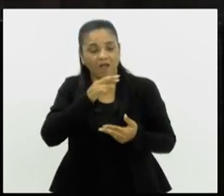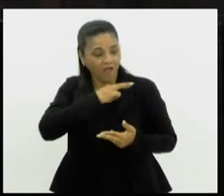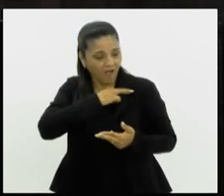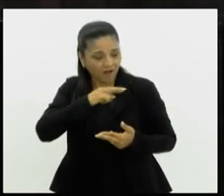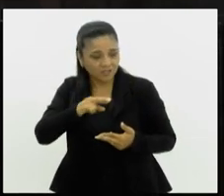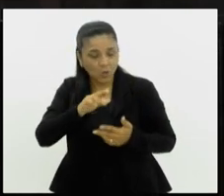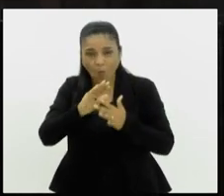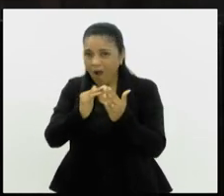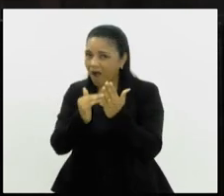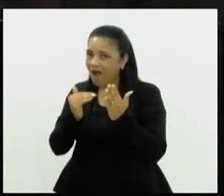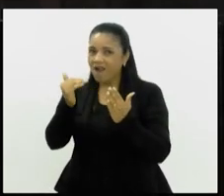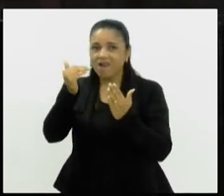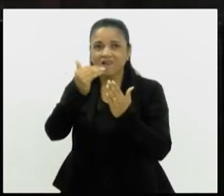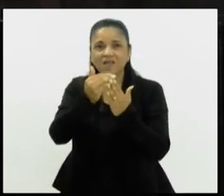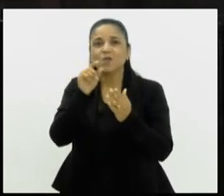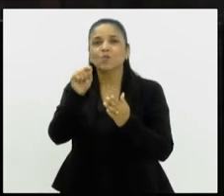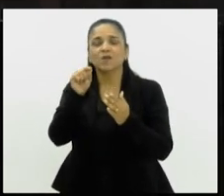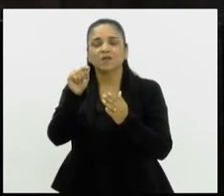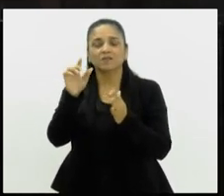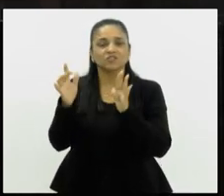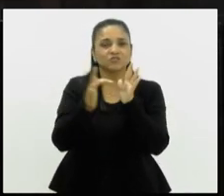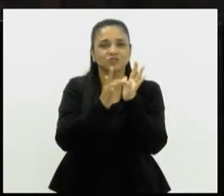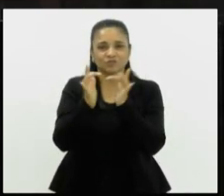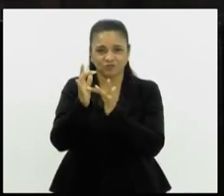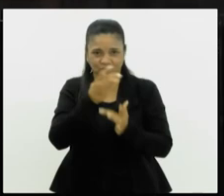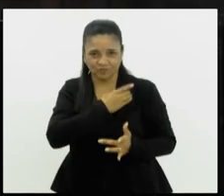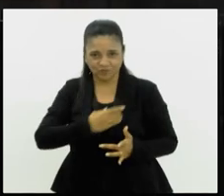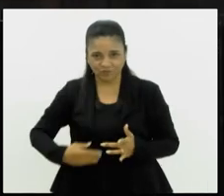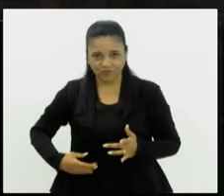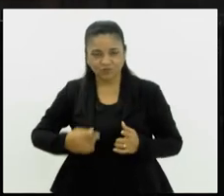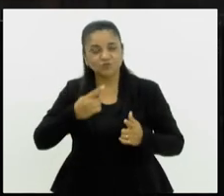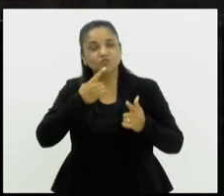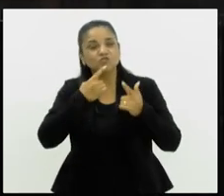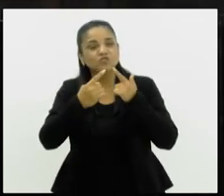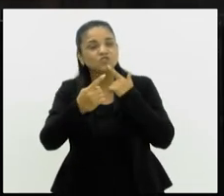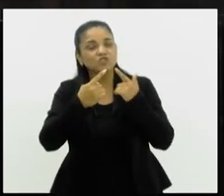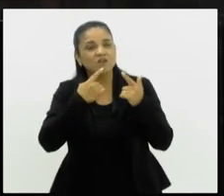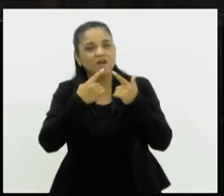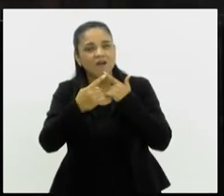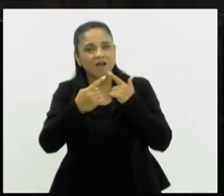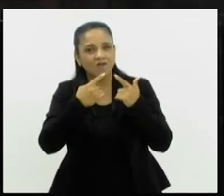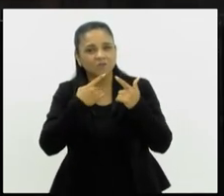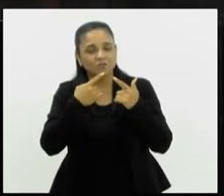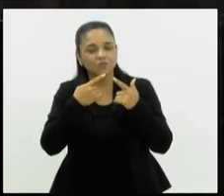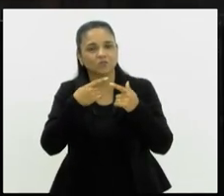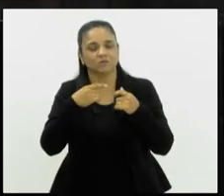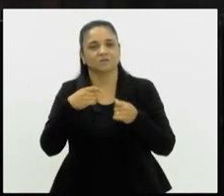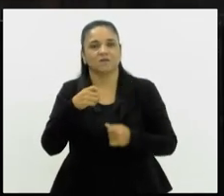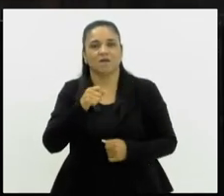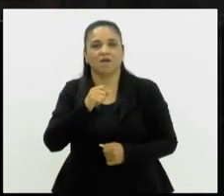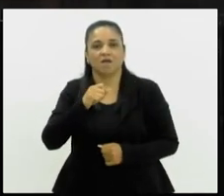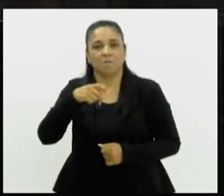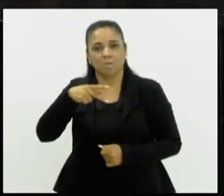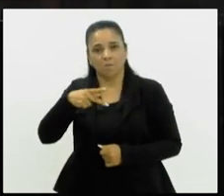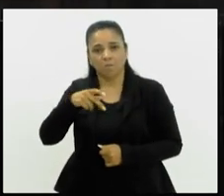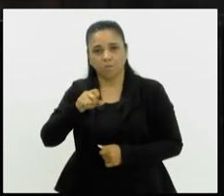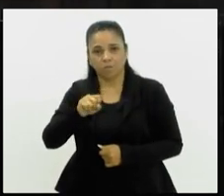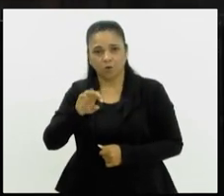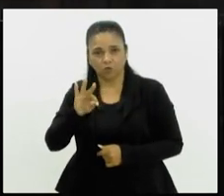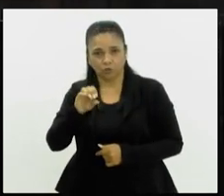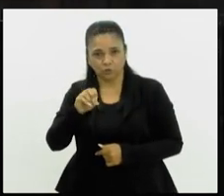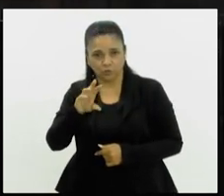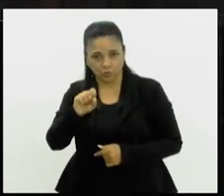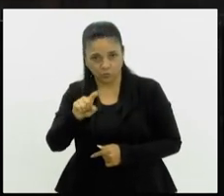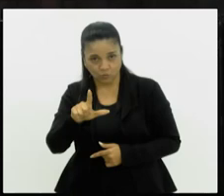que Cristo nos propõe, através do seu diálogo com os apóstolos e com o seu povo.